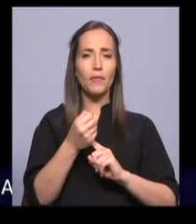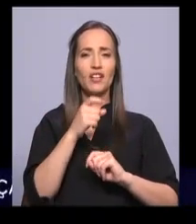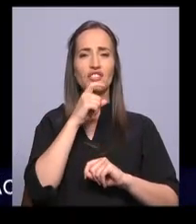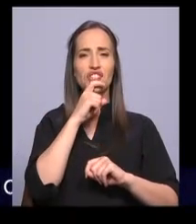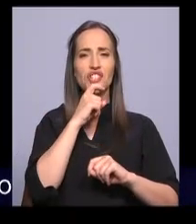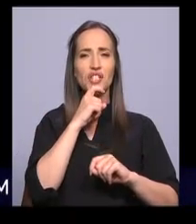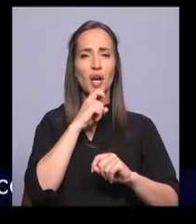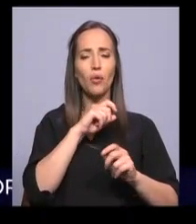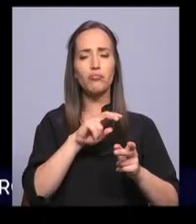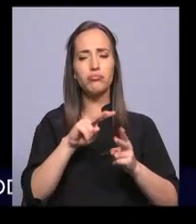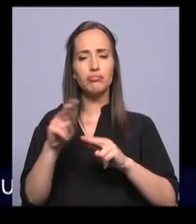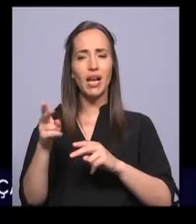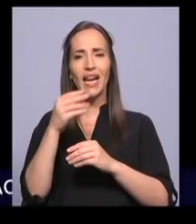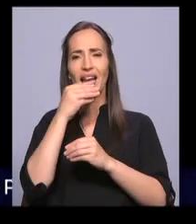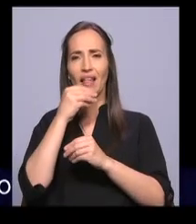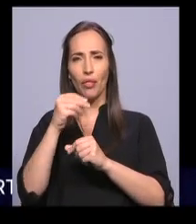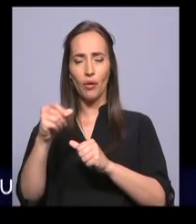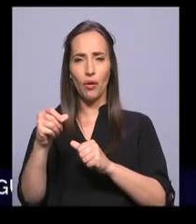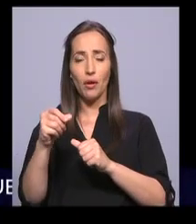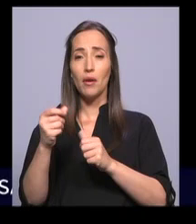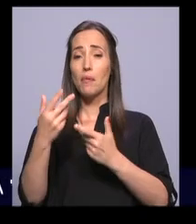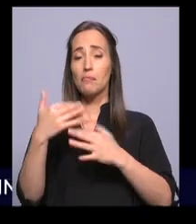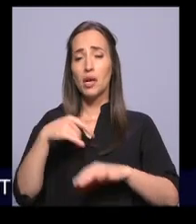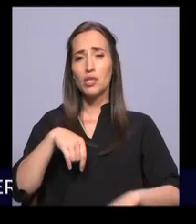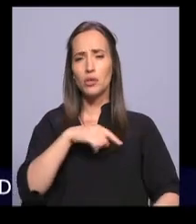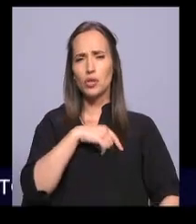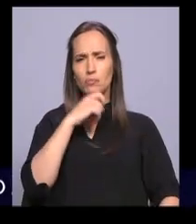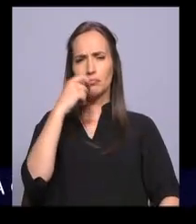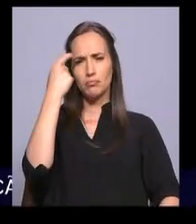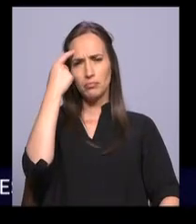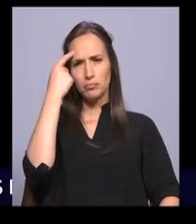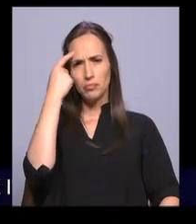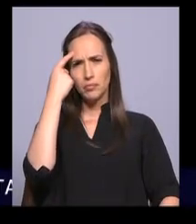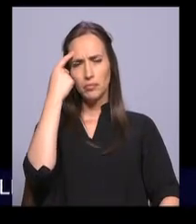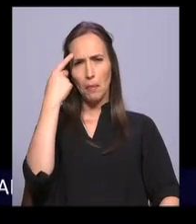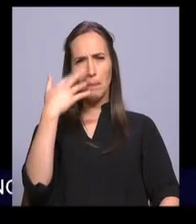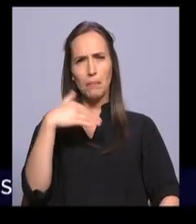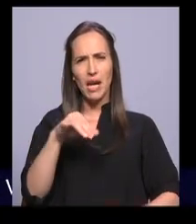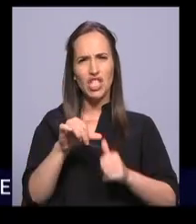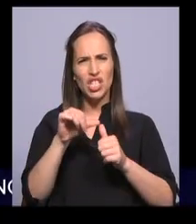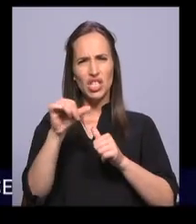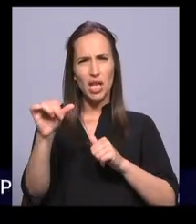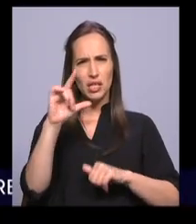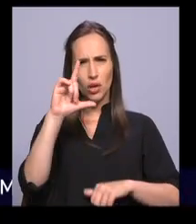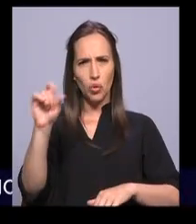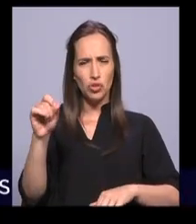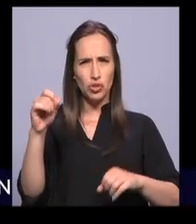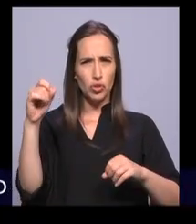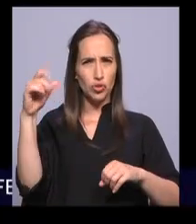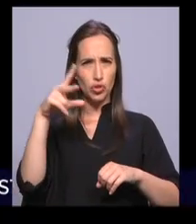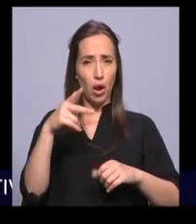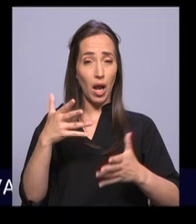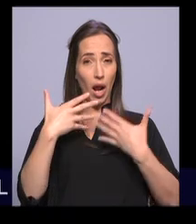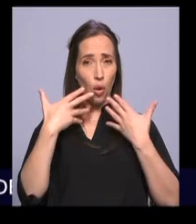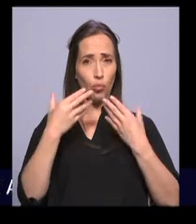para água líquida. Mas podemos perguntar, então, mas a distâncias tão distantes do Sol, houve calor suficiente